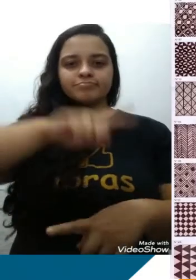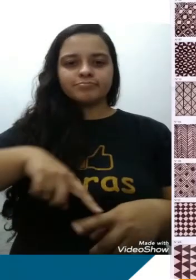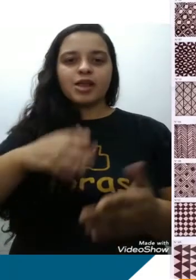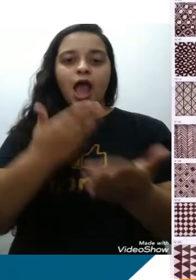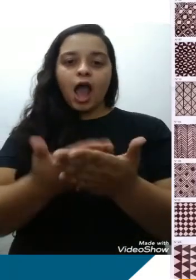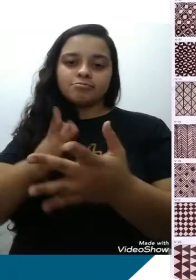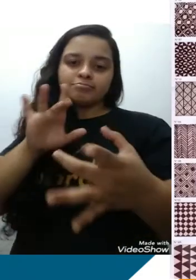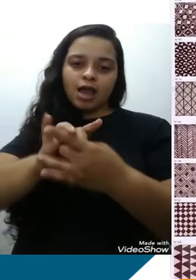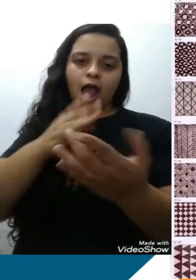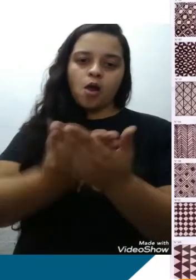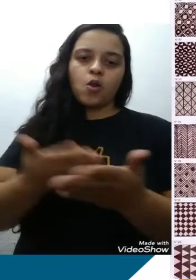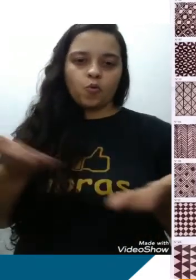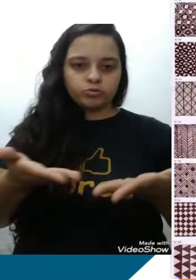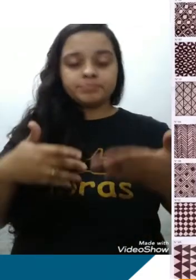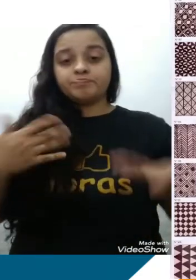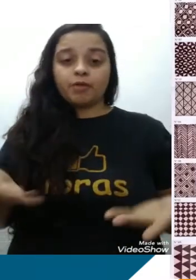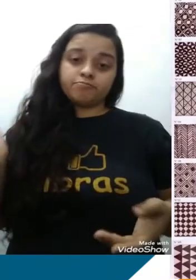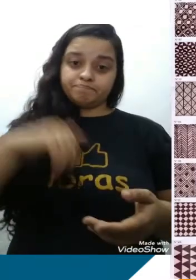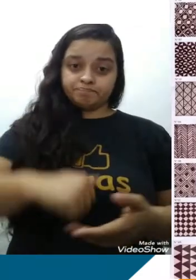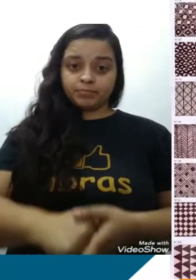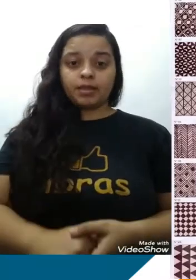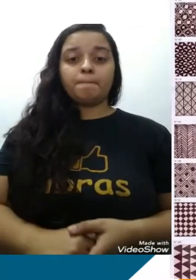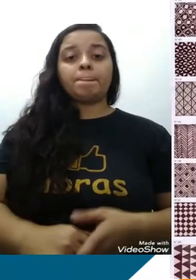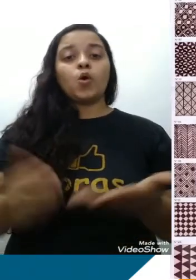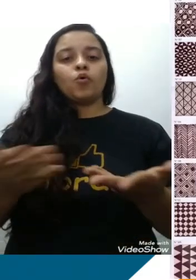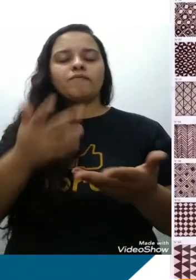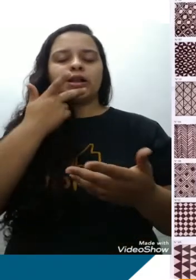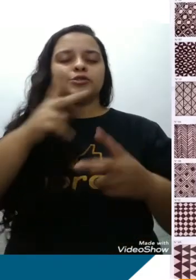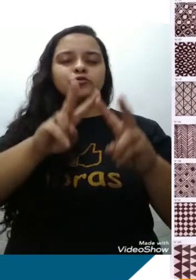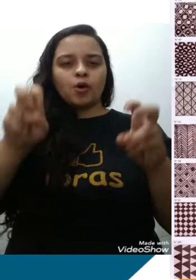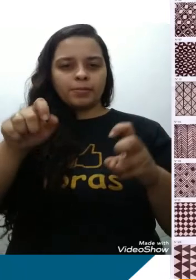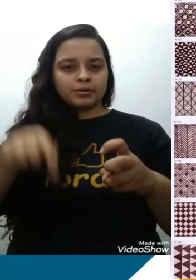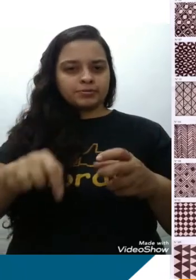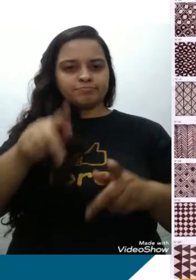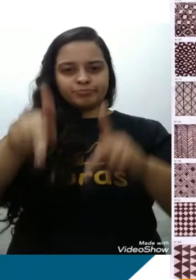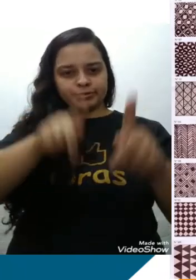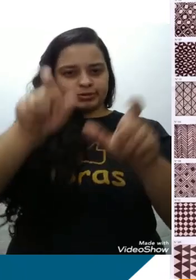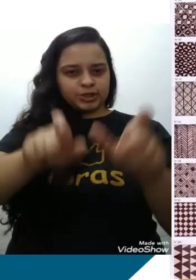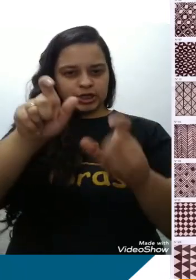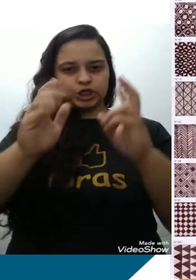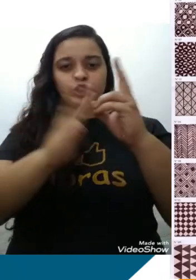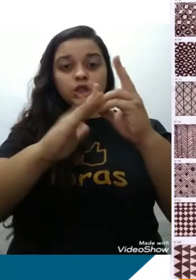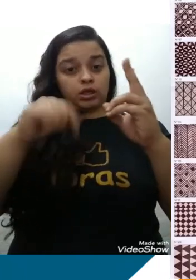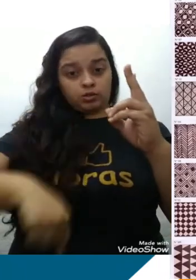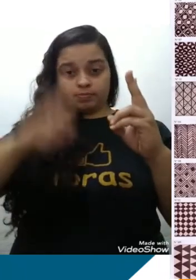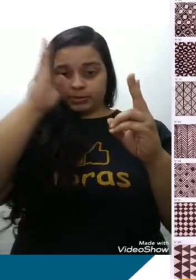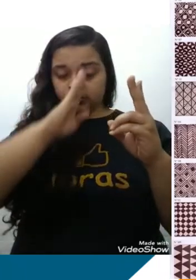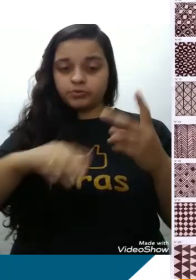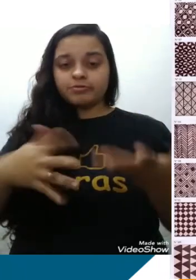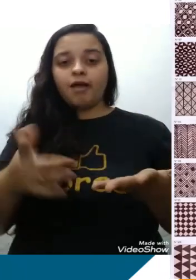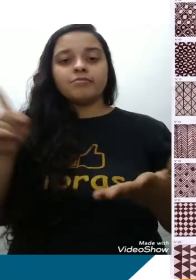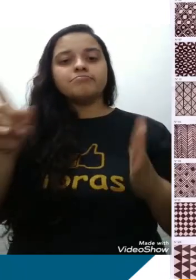ajudar bastante vocês a acompanhar a aula de hoje. Então vamos lá. A gente está falando de povos indígenas do Brasil e geralmente quando a gente estuda